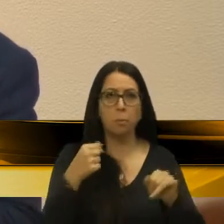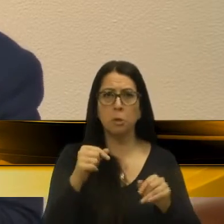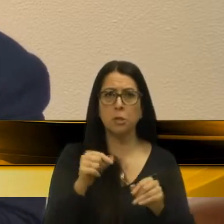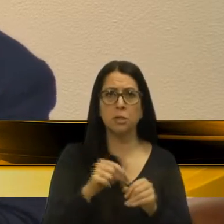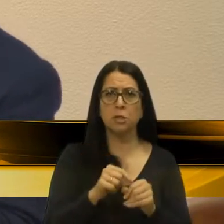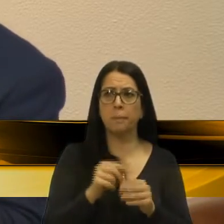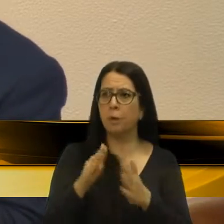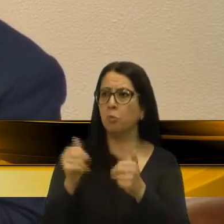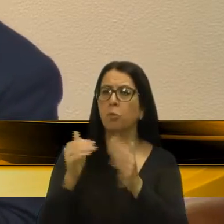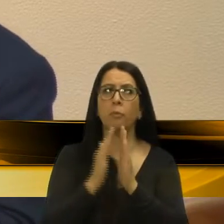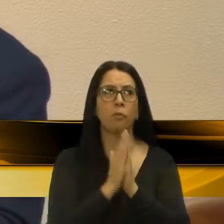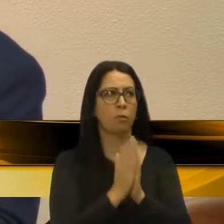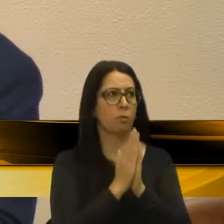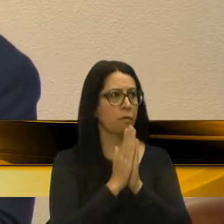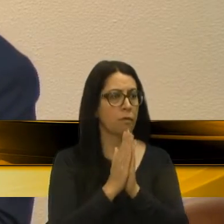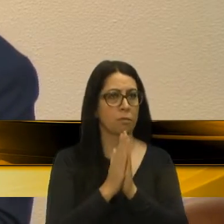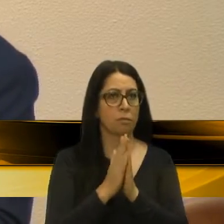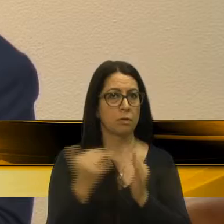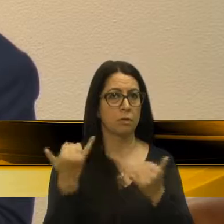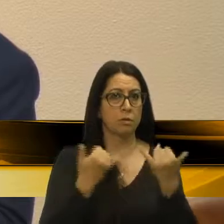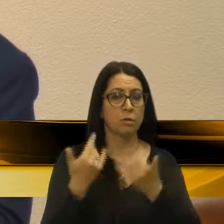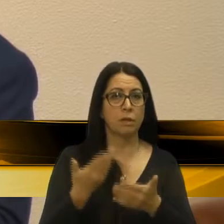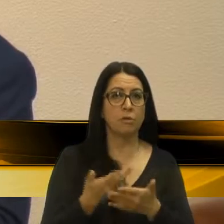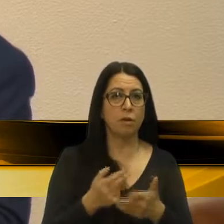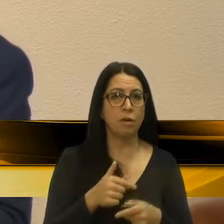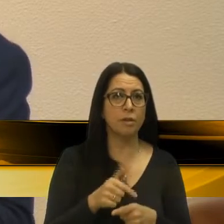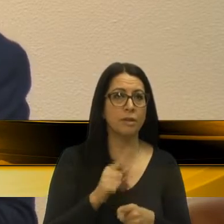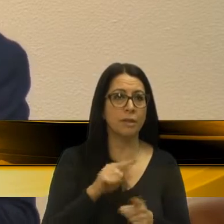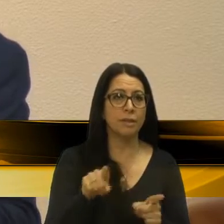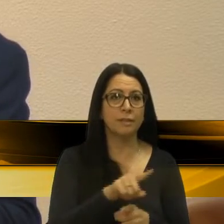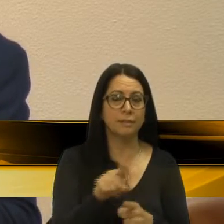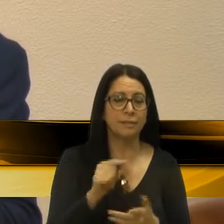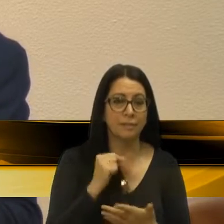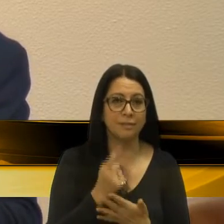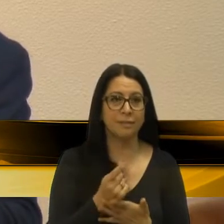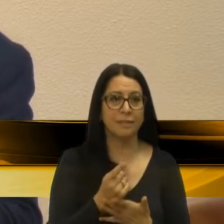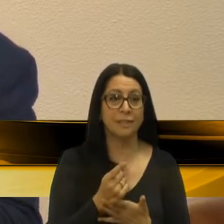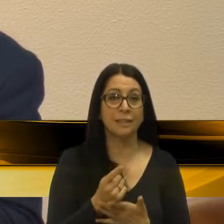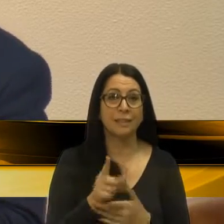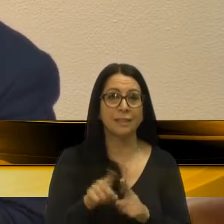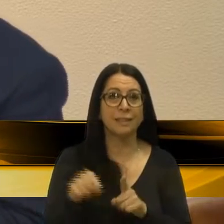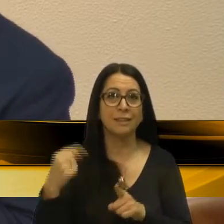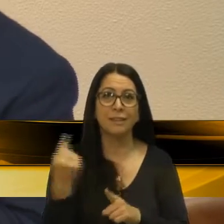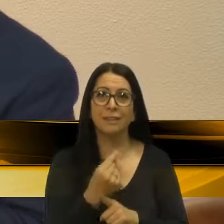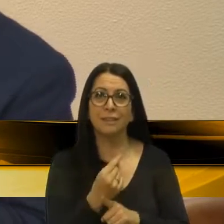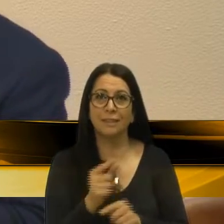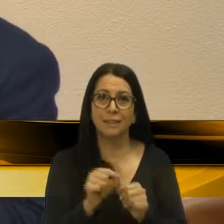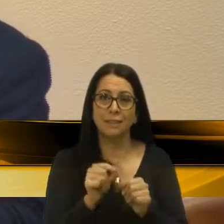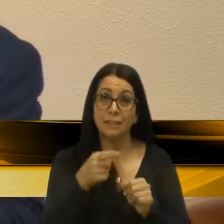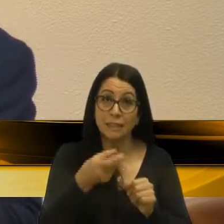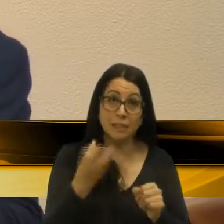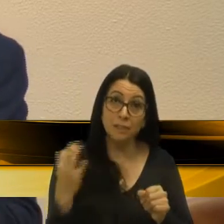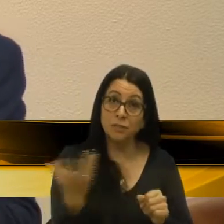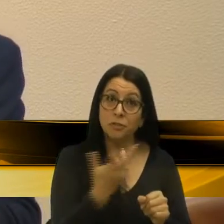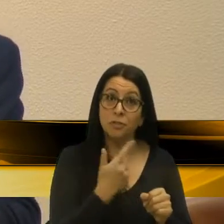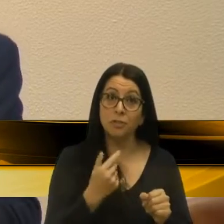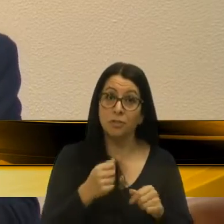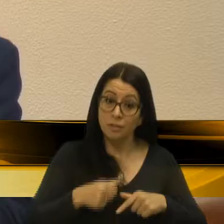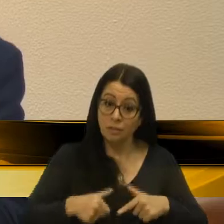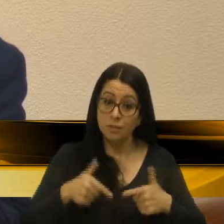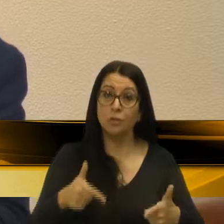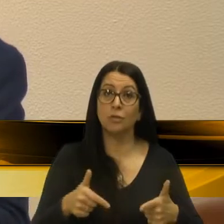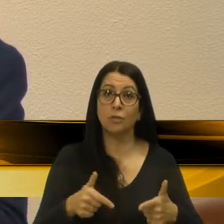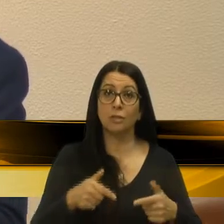ficar pedindo, por favor, alguém me dê essa informação, ou a gente está jogando contra a torcida e dizendo, olha, a gente quer que todas as nossas ações